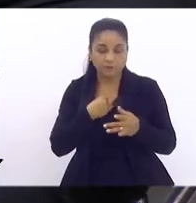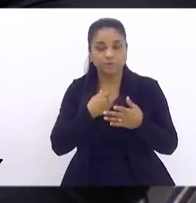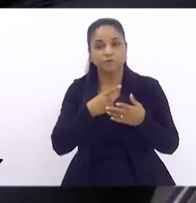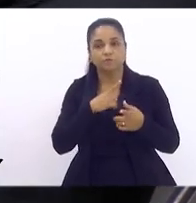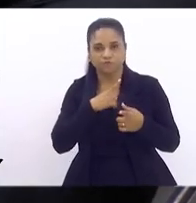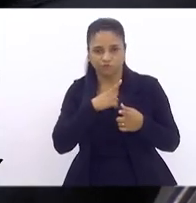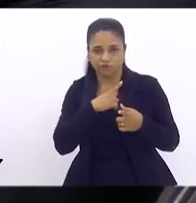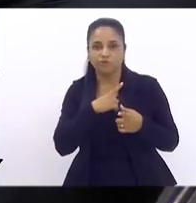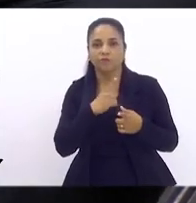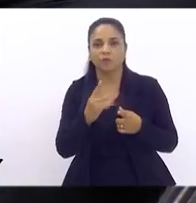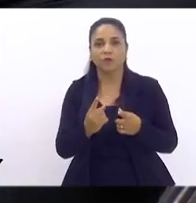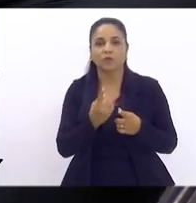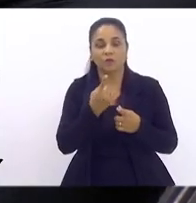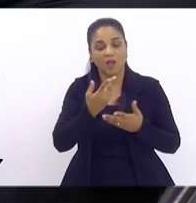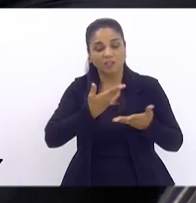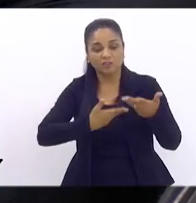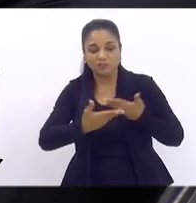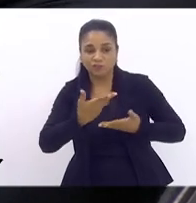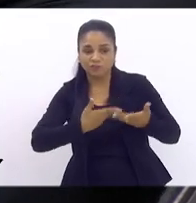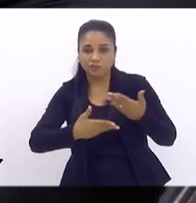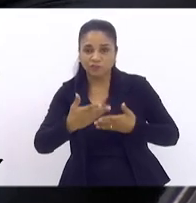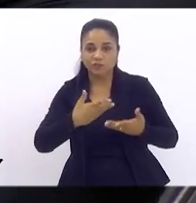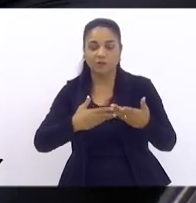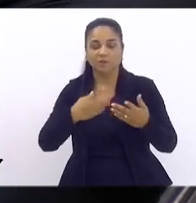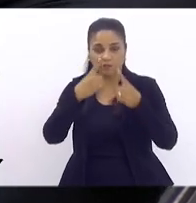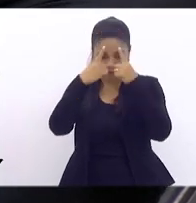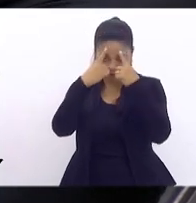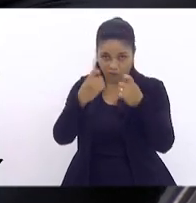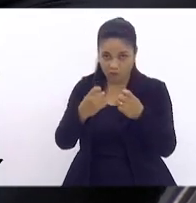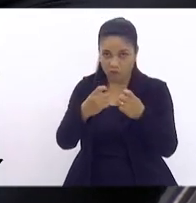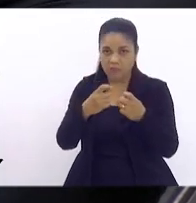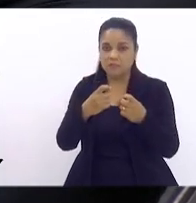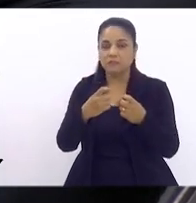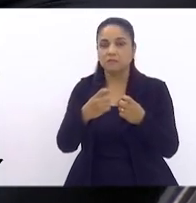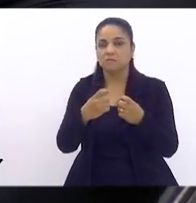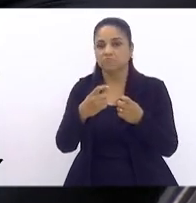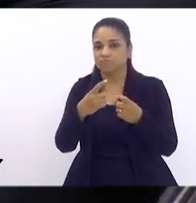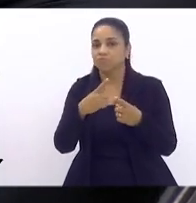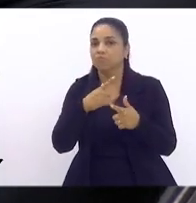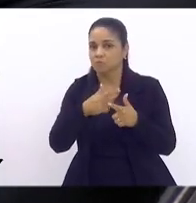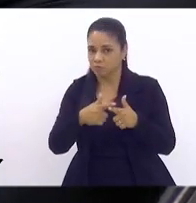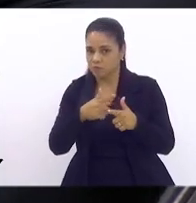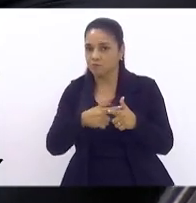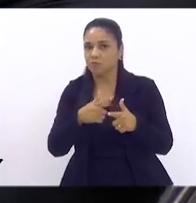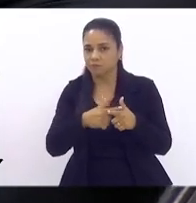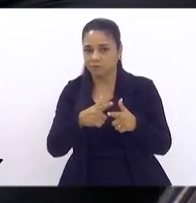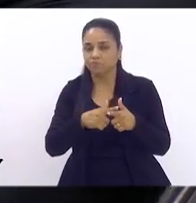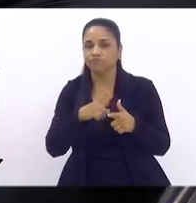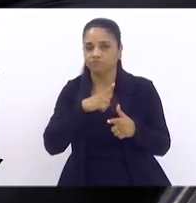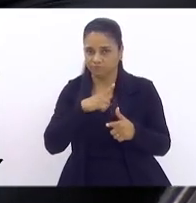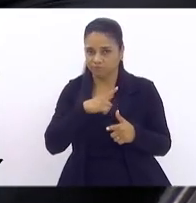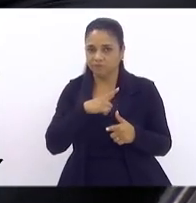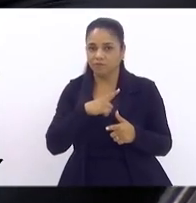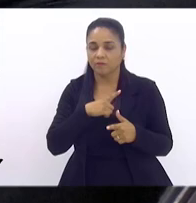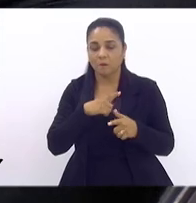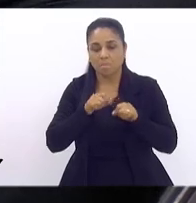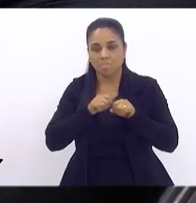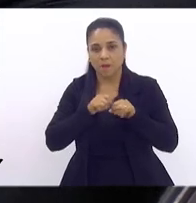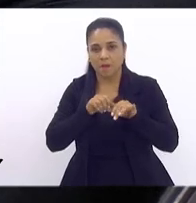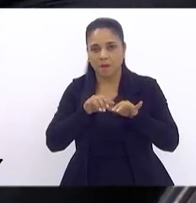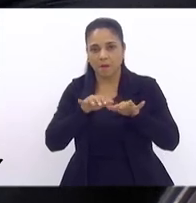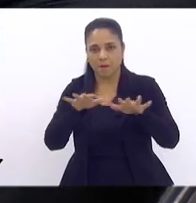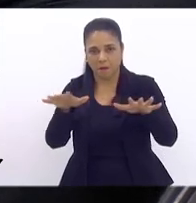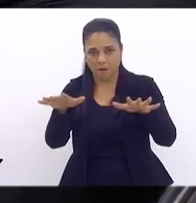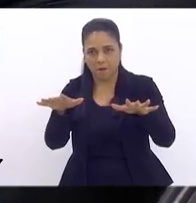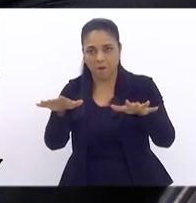percebe que essa dinâmica de violência vem é se propagando acredito que todas